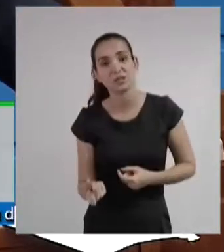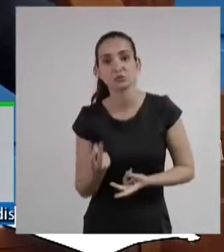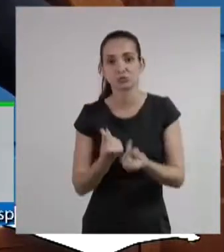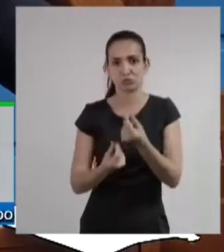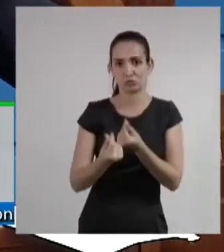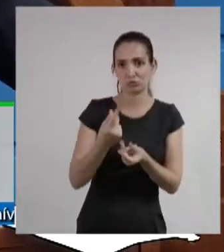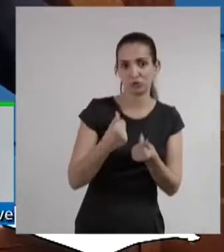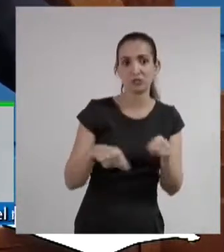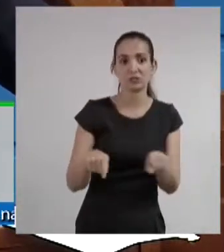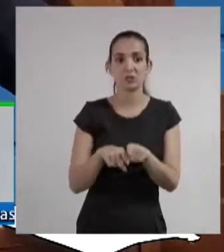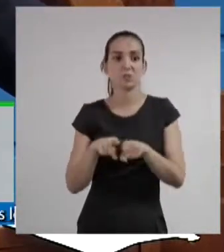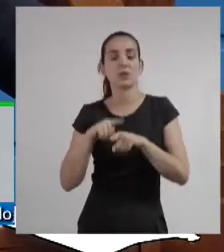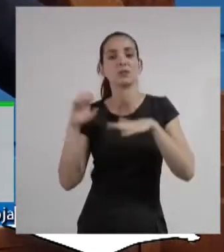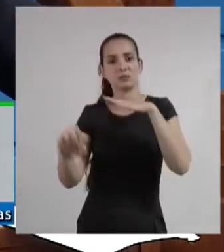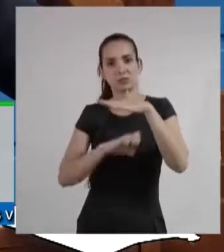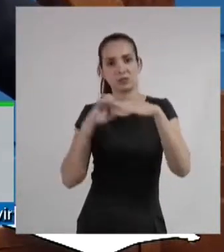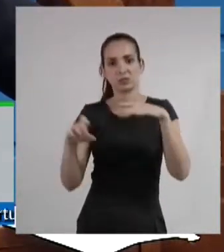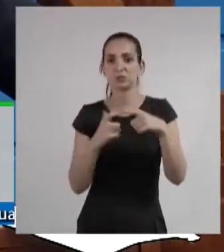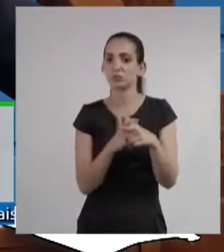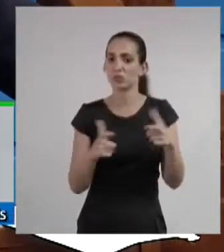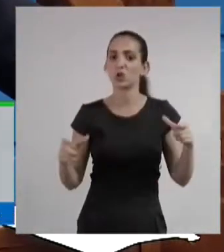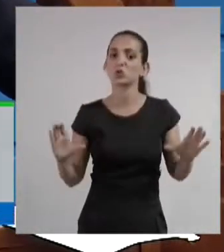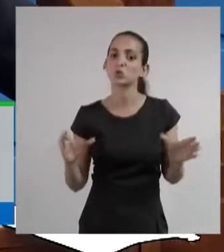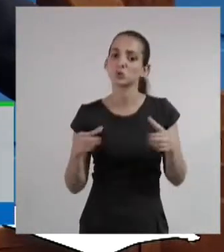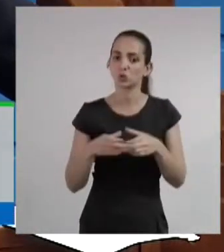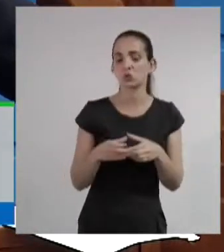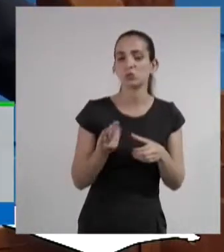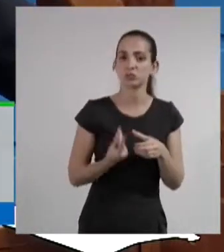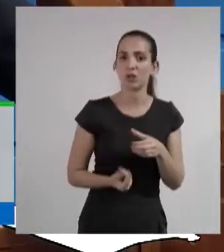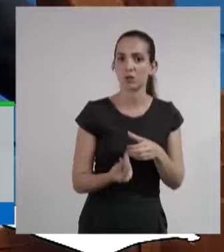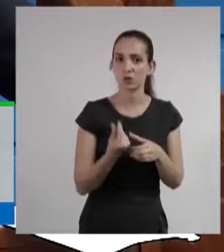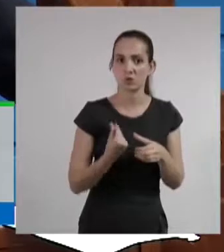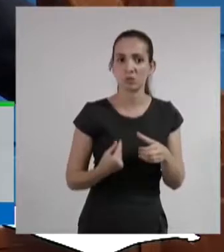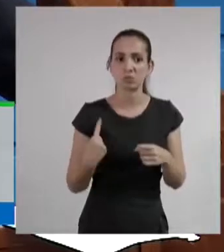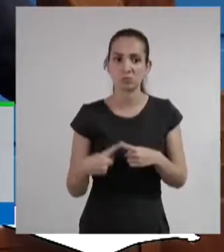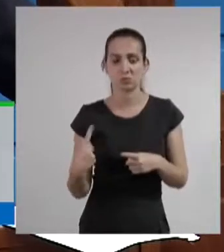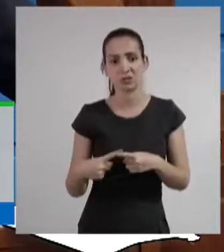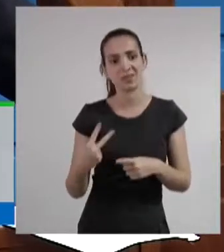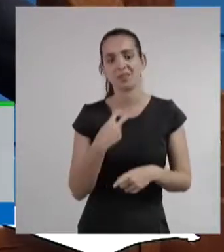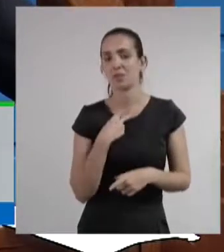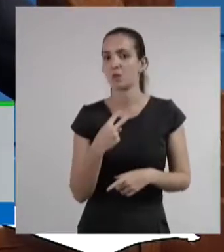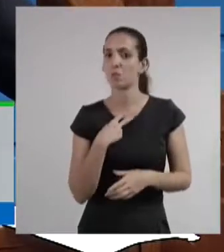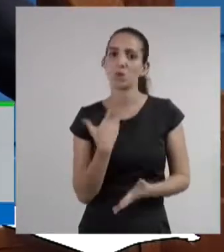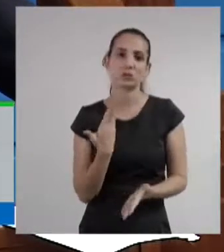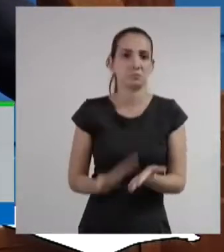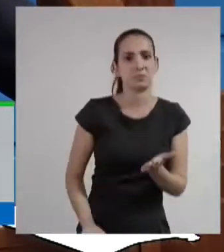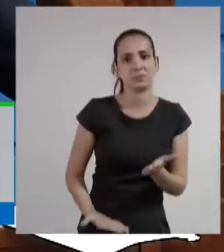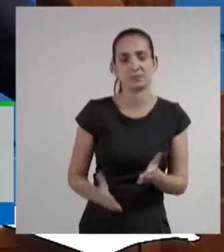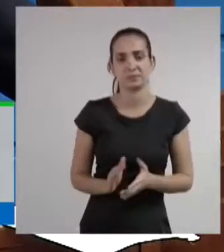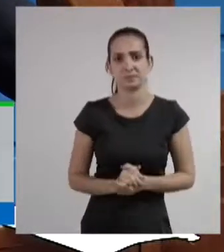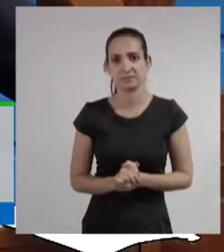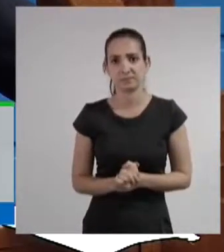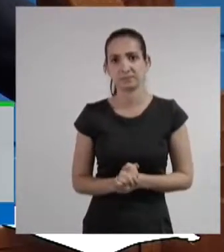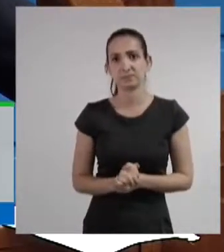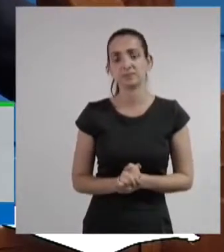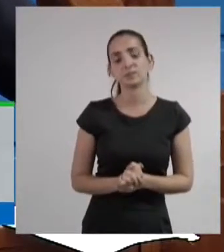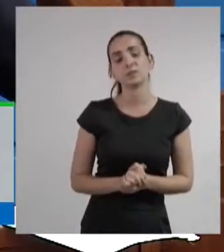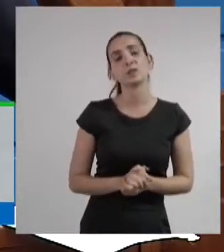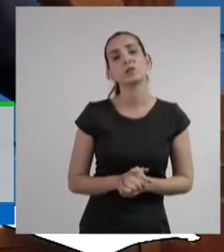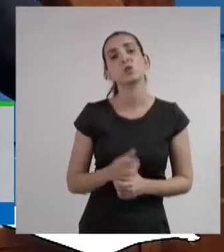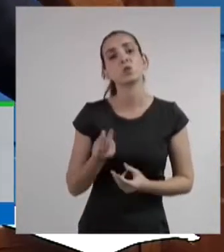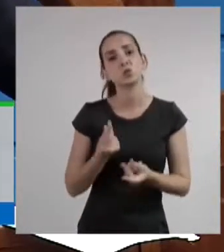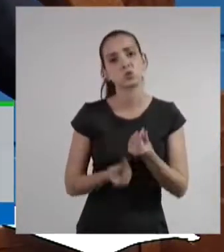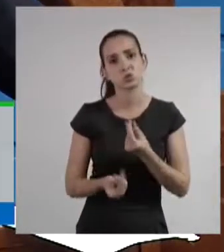grandes corporações, dos grupos econômicos, porque eles não podem perder. O